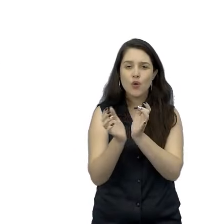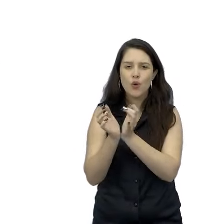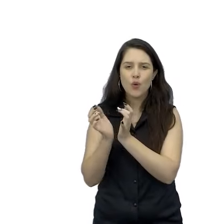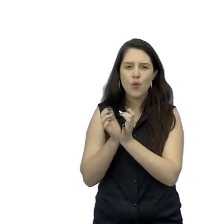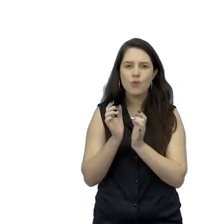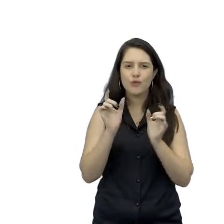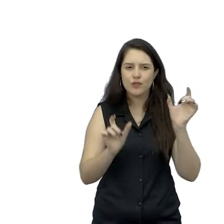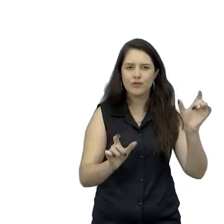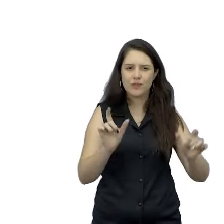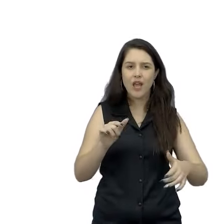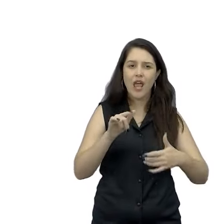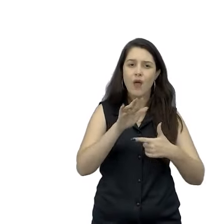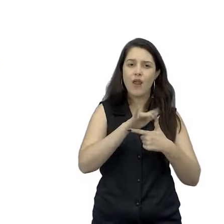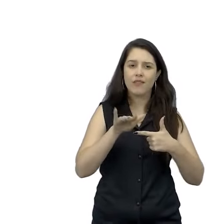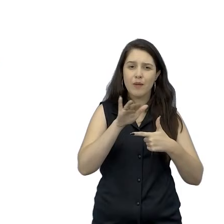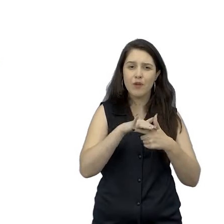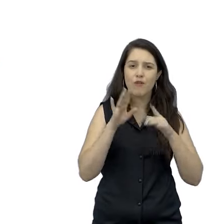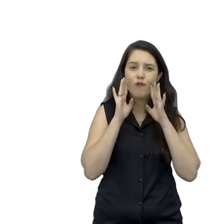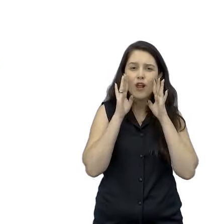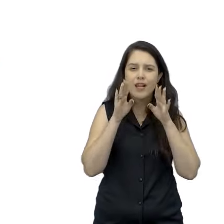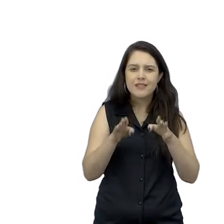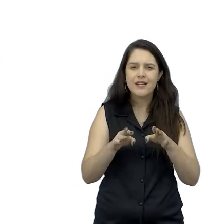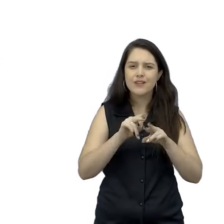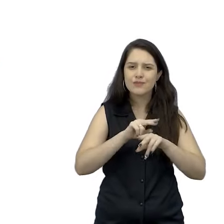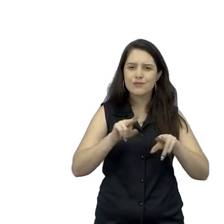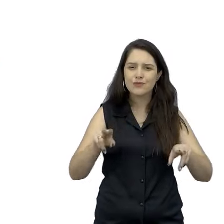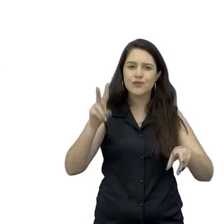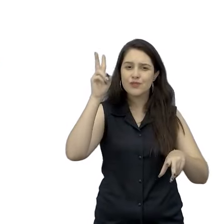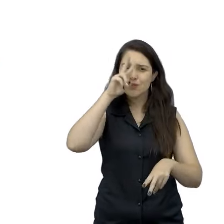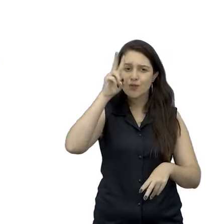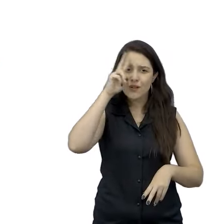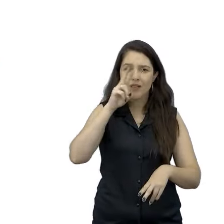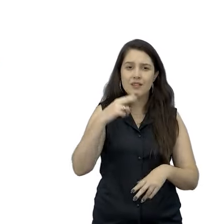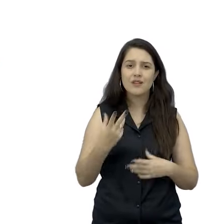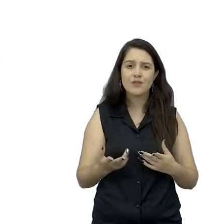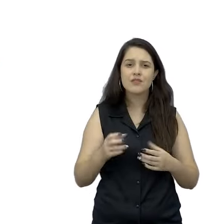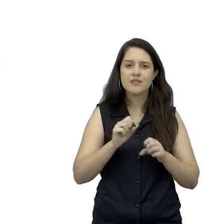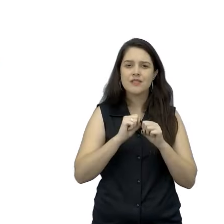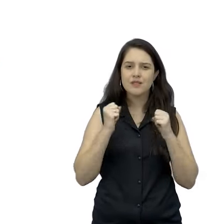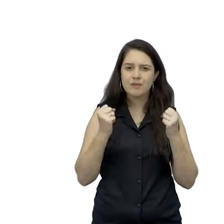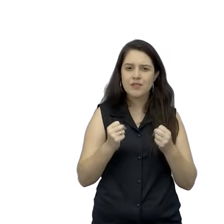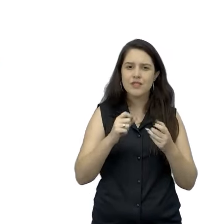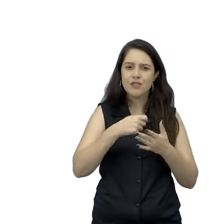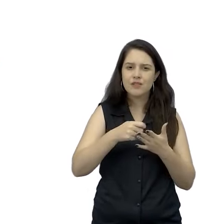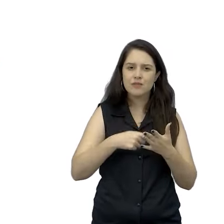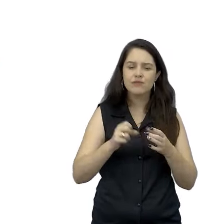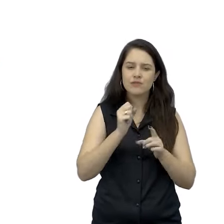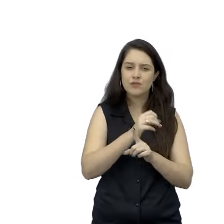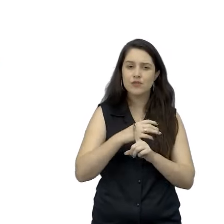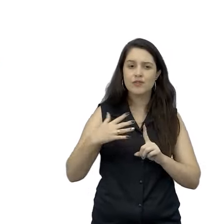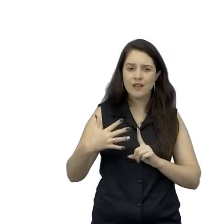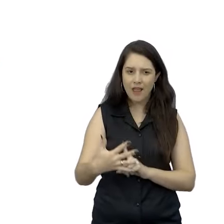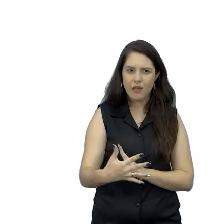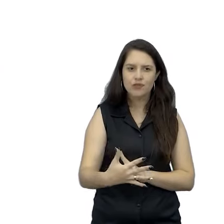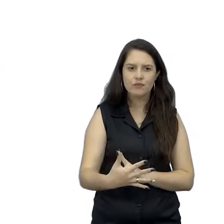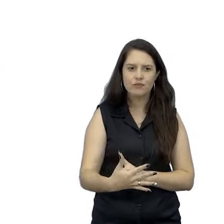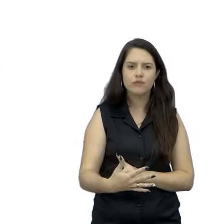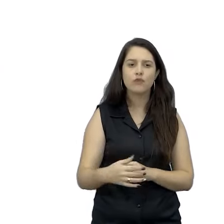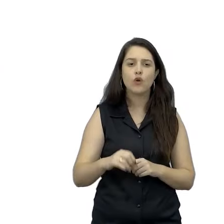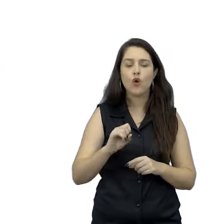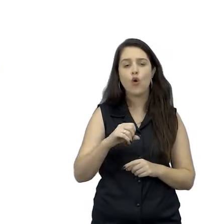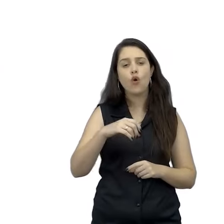que é o letramento, porque focaliza os aspectos sócios históricos da aquisição de um sistema escrito em uma sociedade. Ou